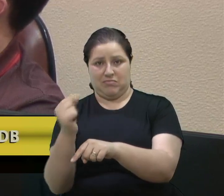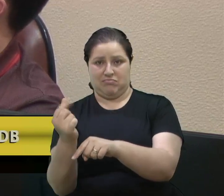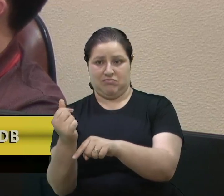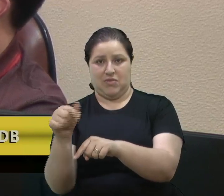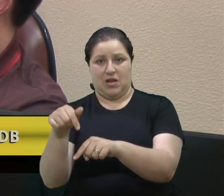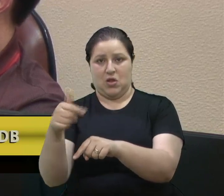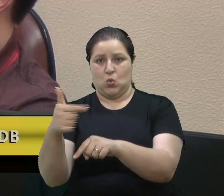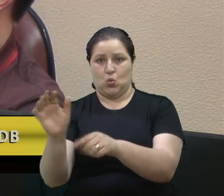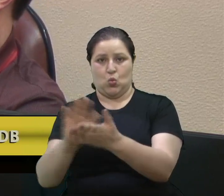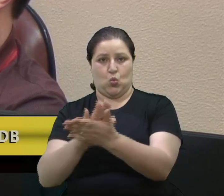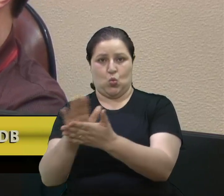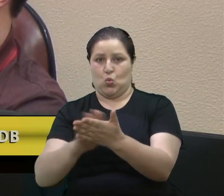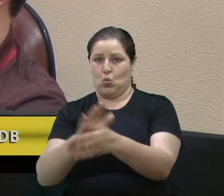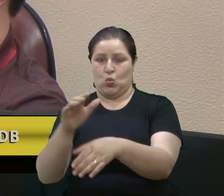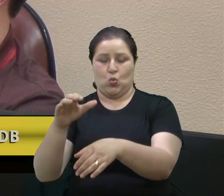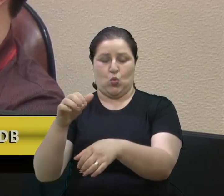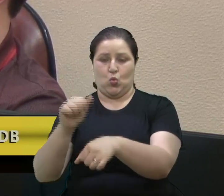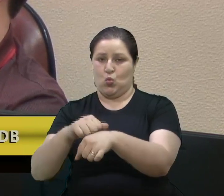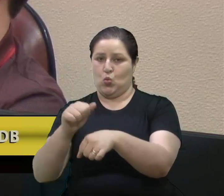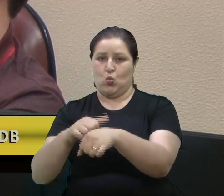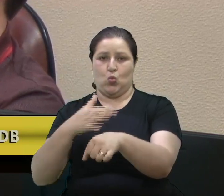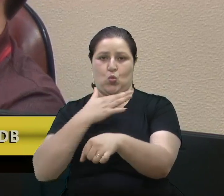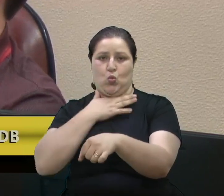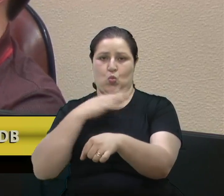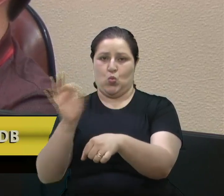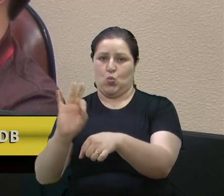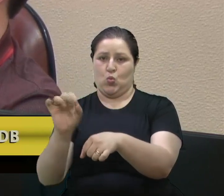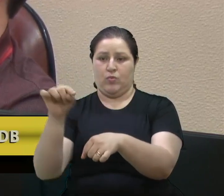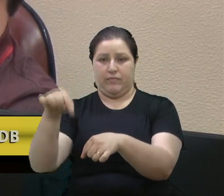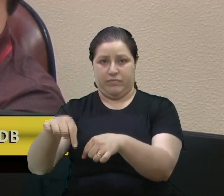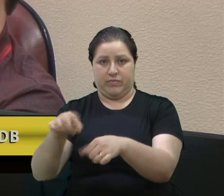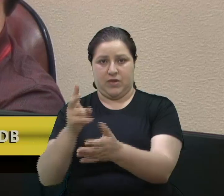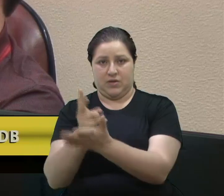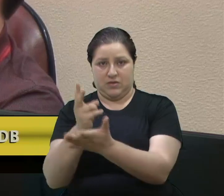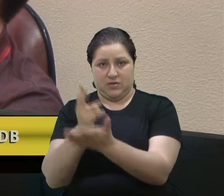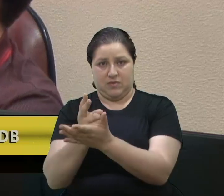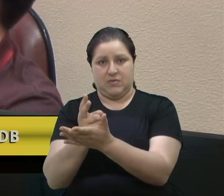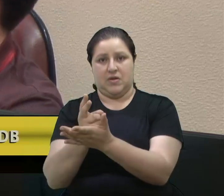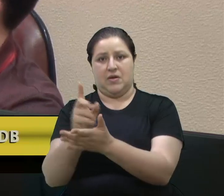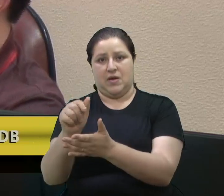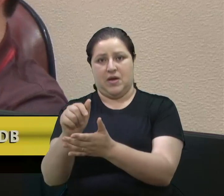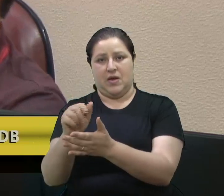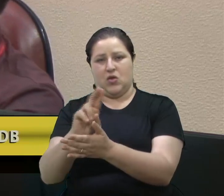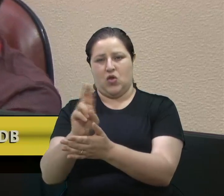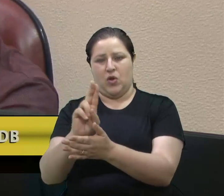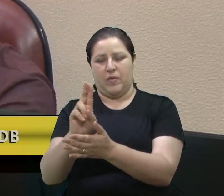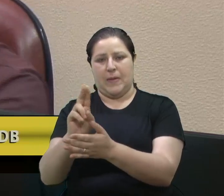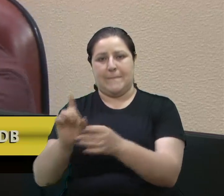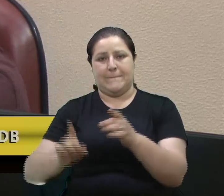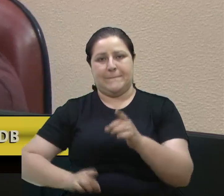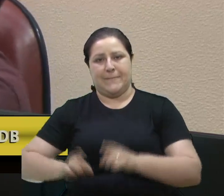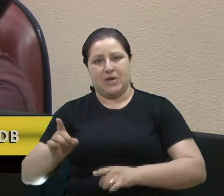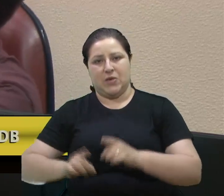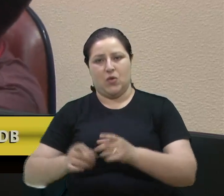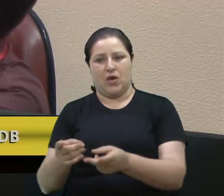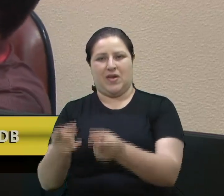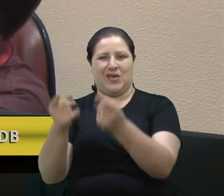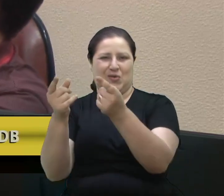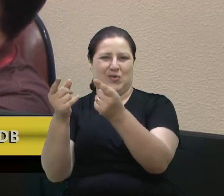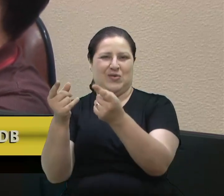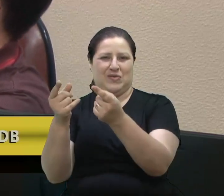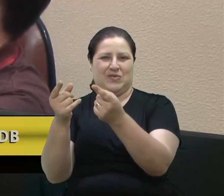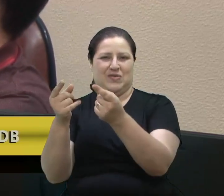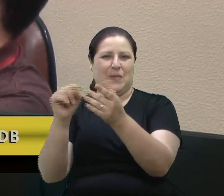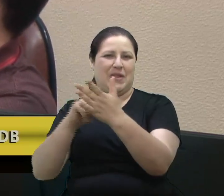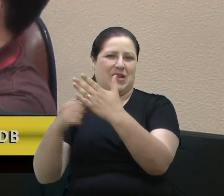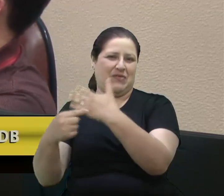problema financeiro, e o SAMAI, inclusive, como sempre é chamado o primo rico, pode colaborar ainda mais com o município.